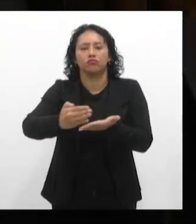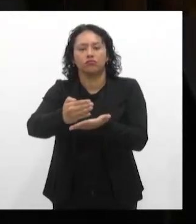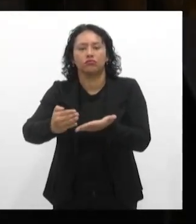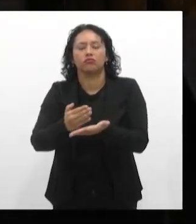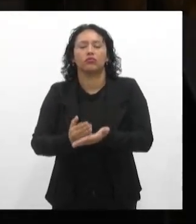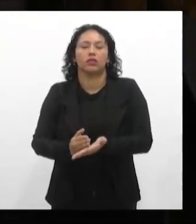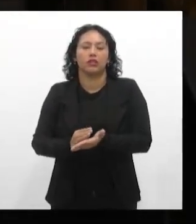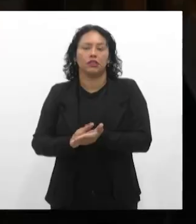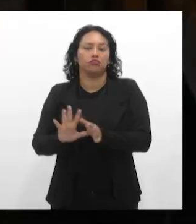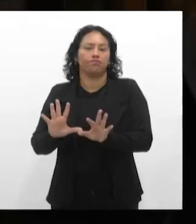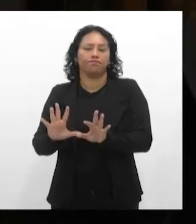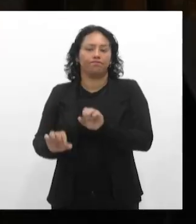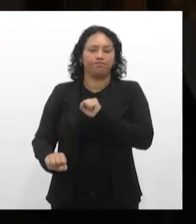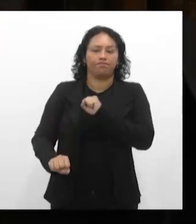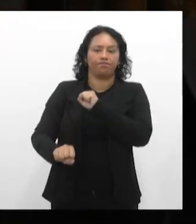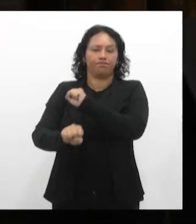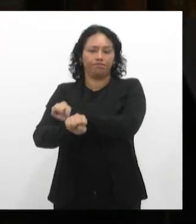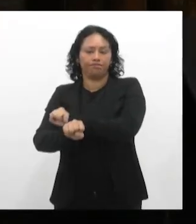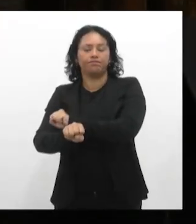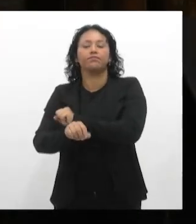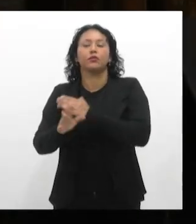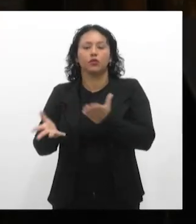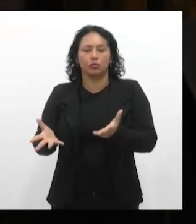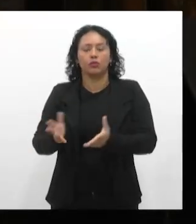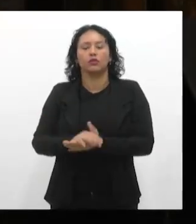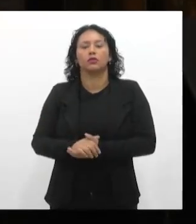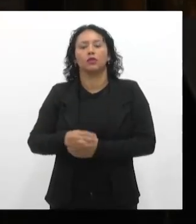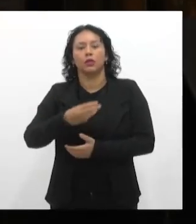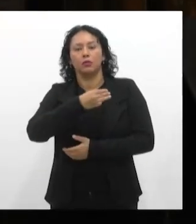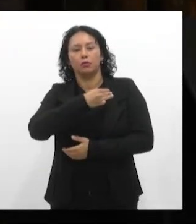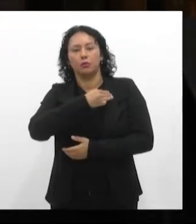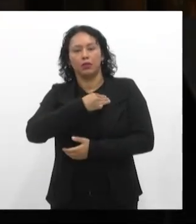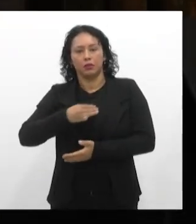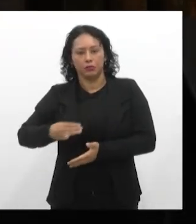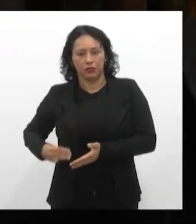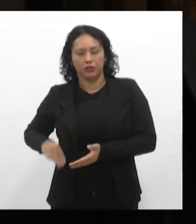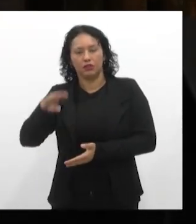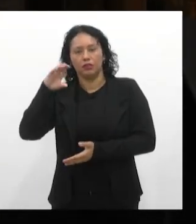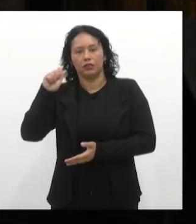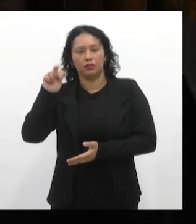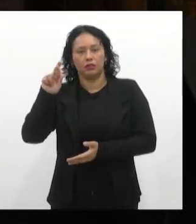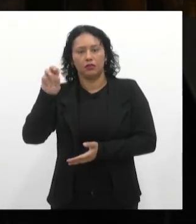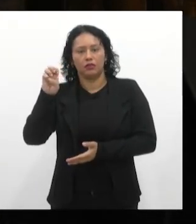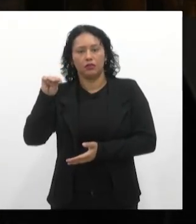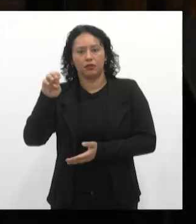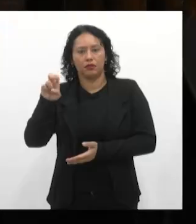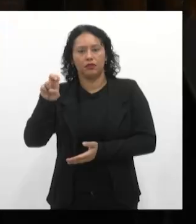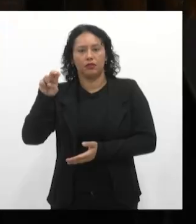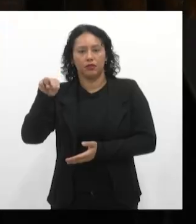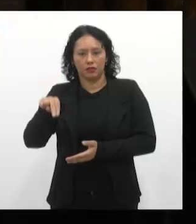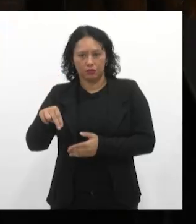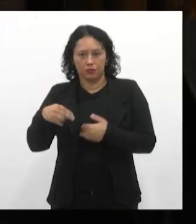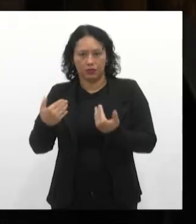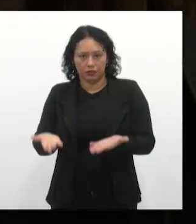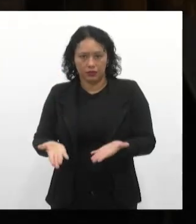suspensos pela ministra Carmen Lúcia por exatamente serem